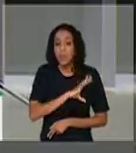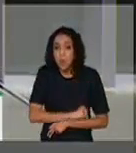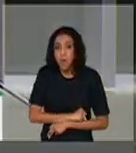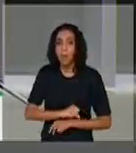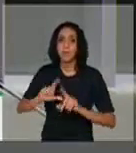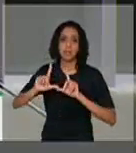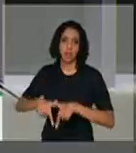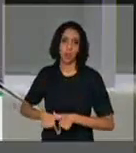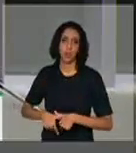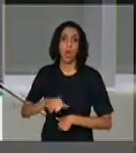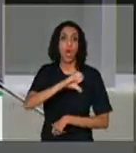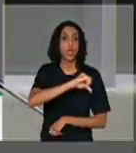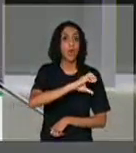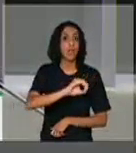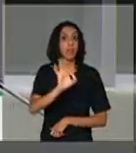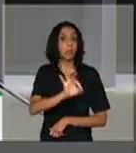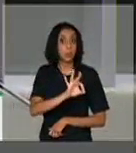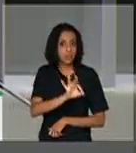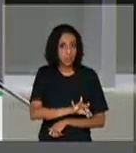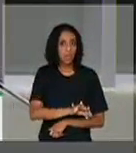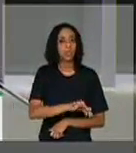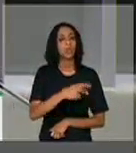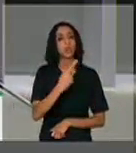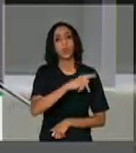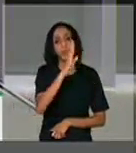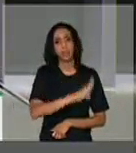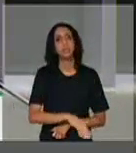90% da população brasileira é cristã.